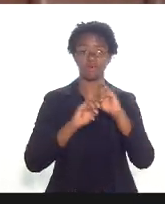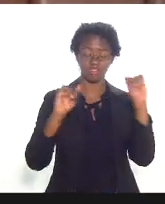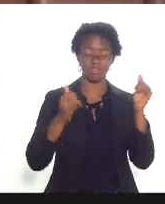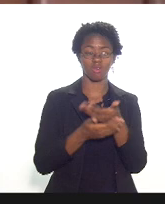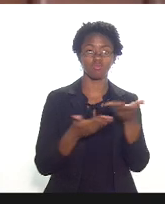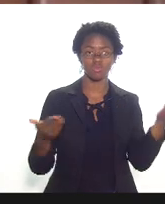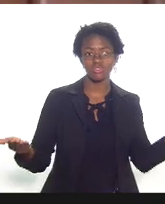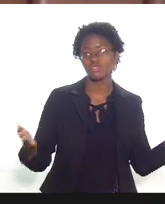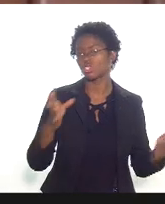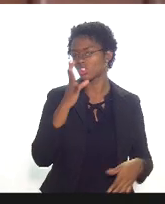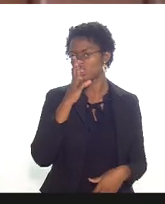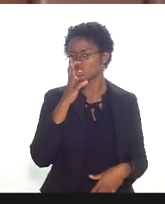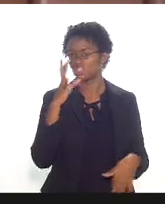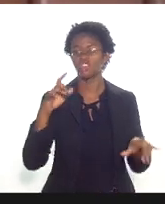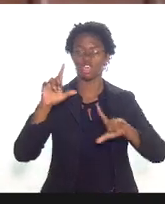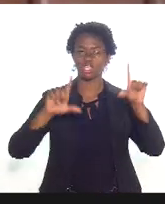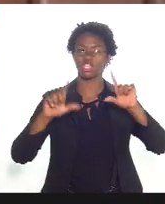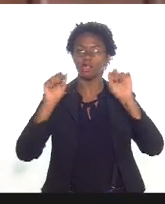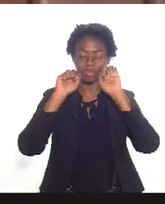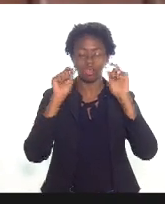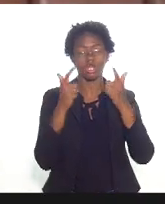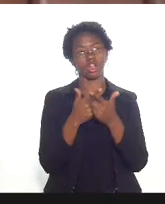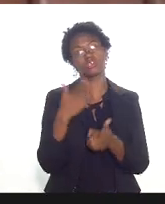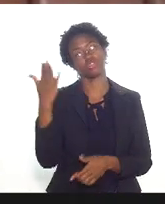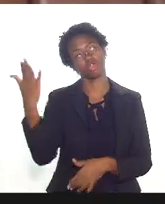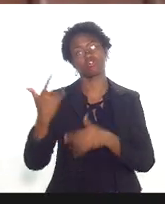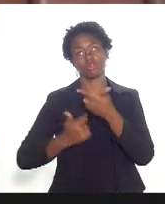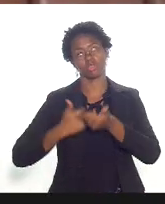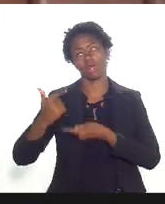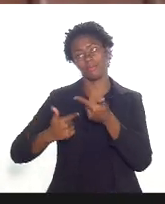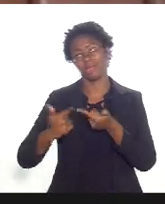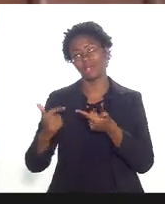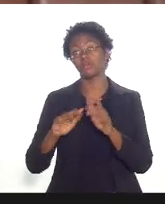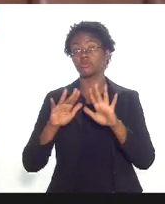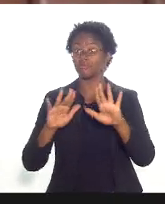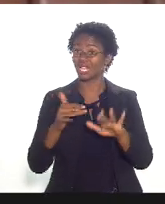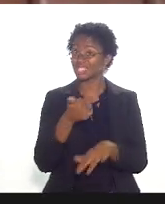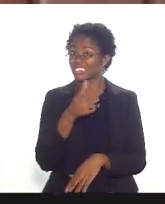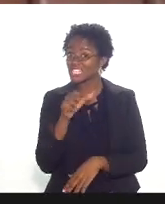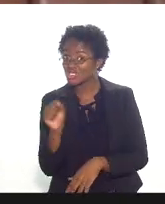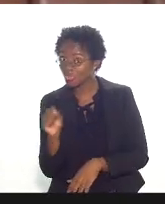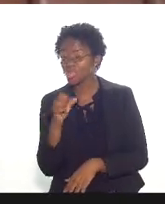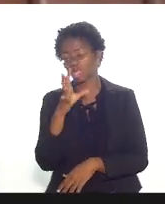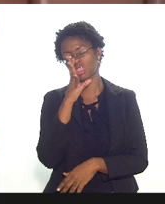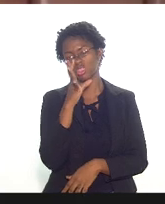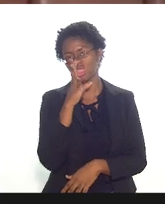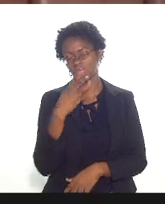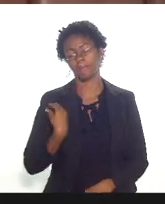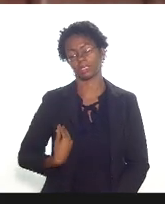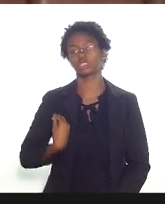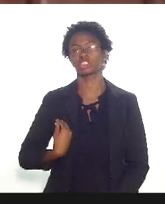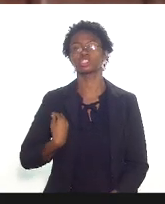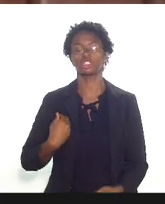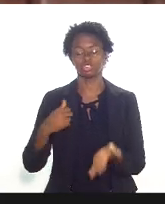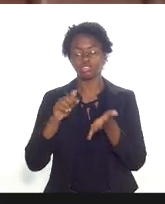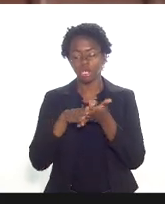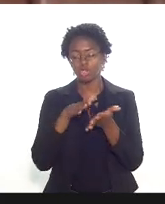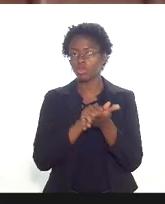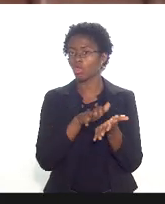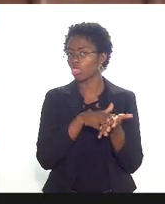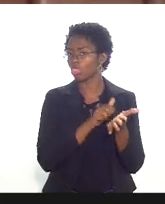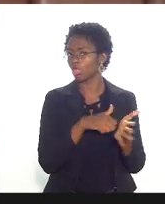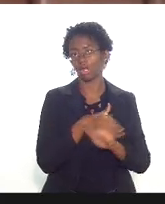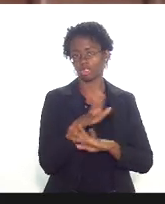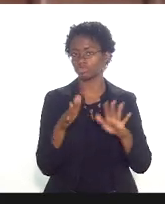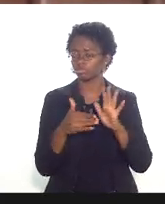ausência desses deputados que estão em agenda nesse momento, mas as suas assessorias estão presentes, acompanhando, e